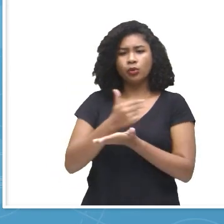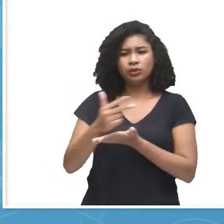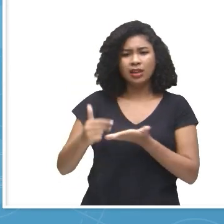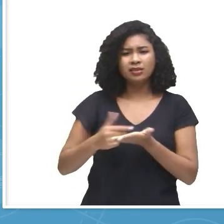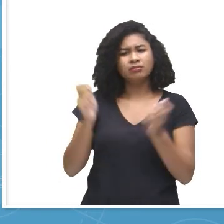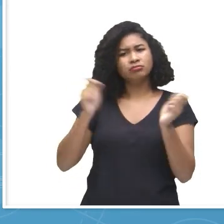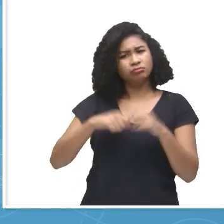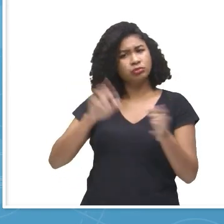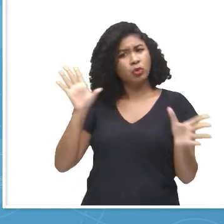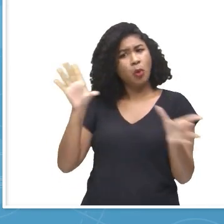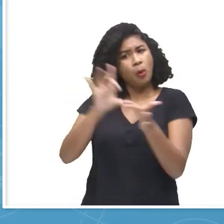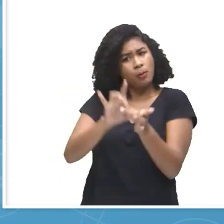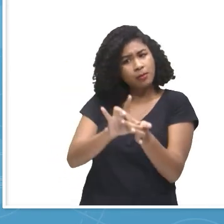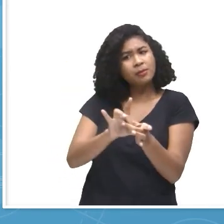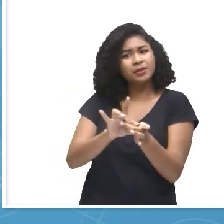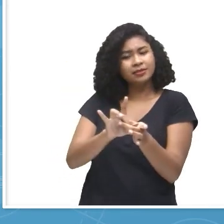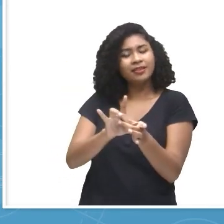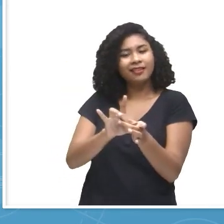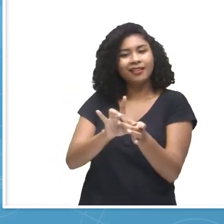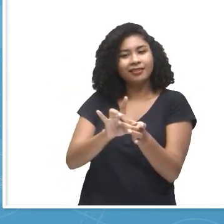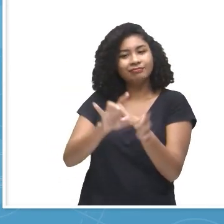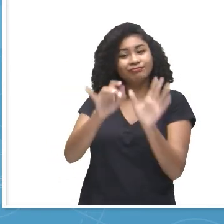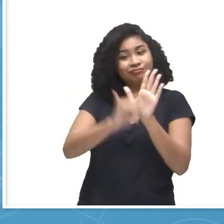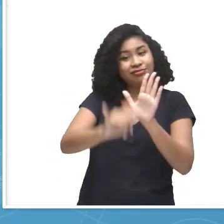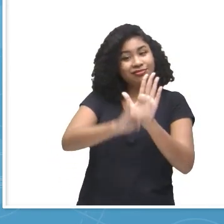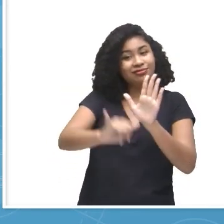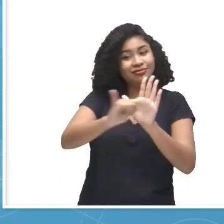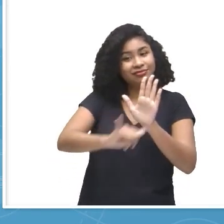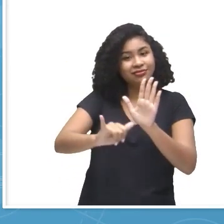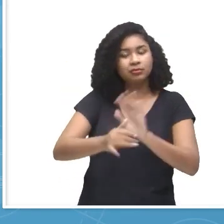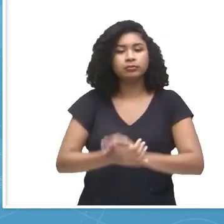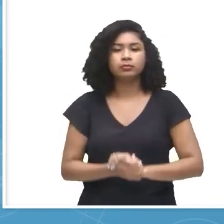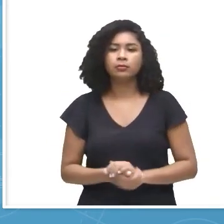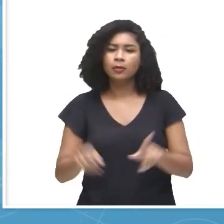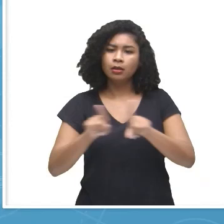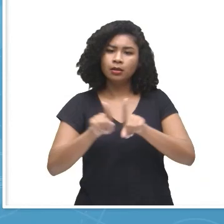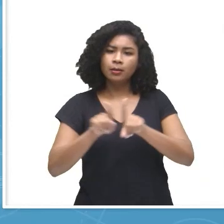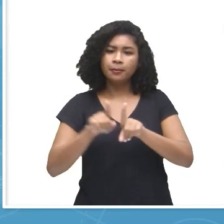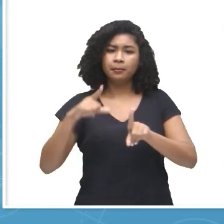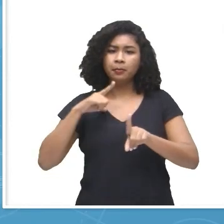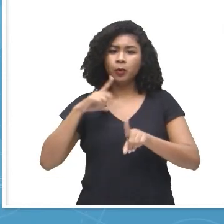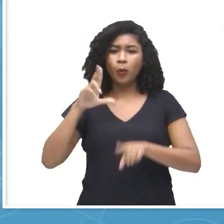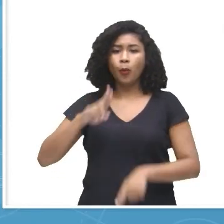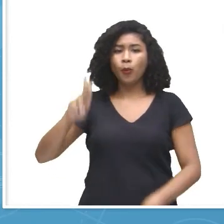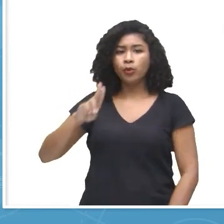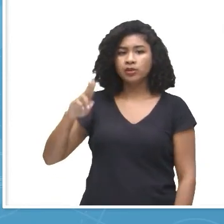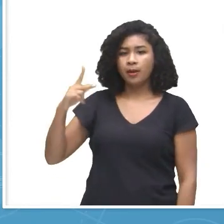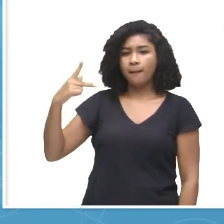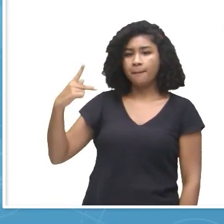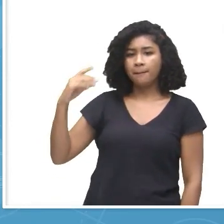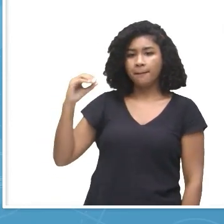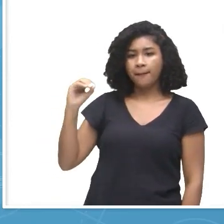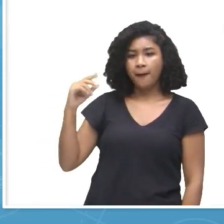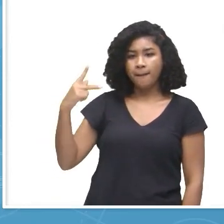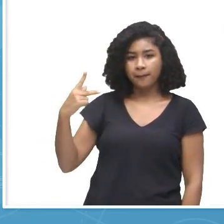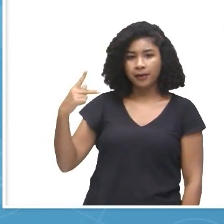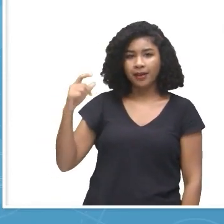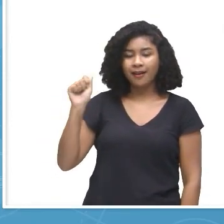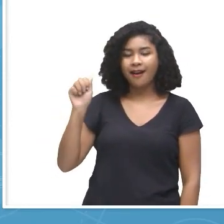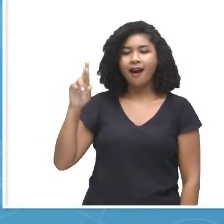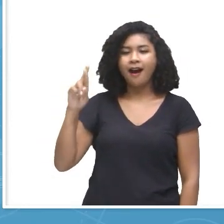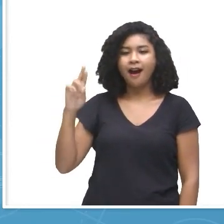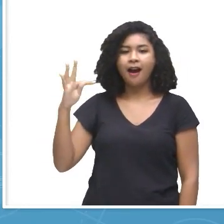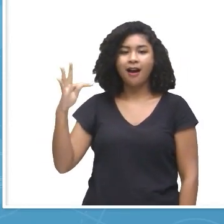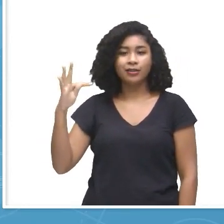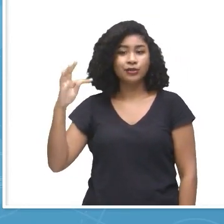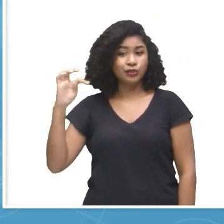da propaganda. E o desenho ele foi utilizado também na pop art, vocês sabiam disso? Olha só, a gente tem aqui alguns exemplos de produções